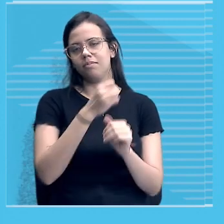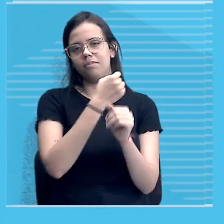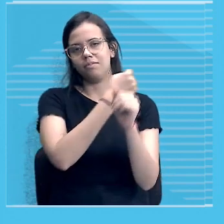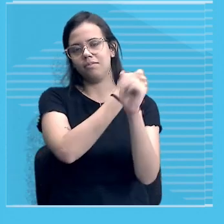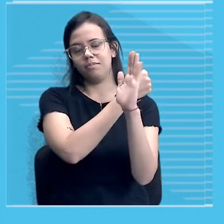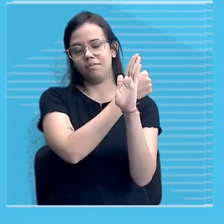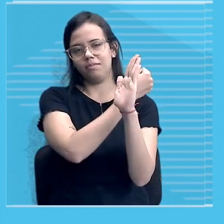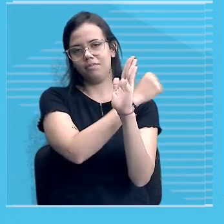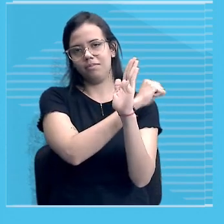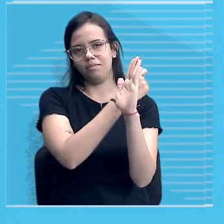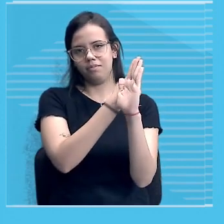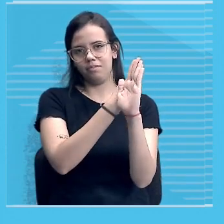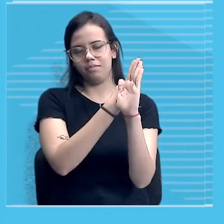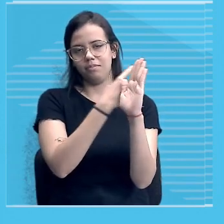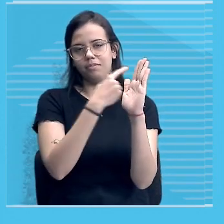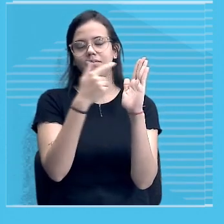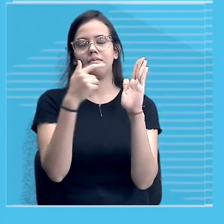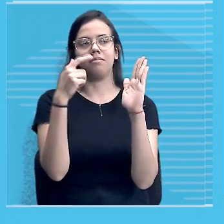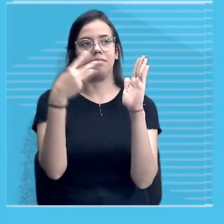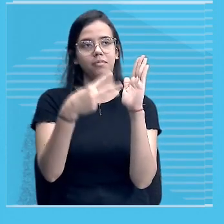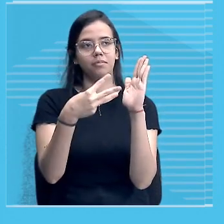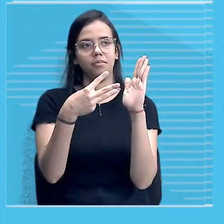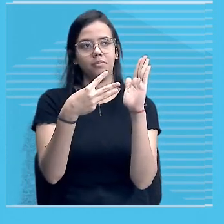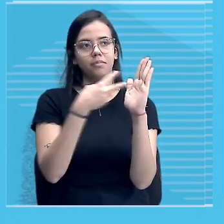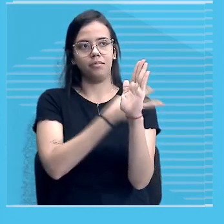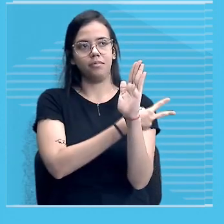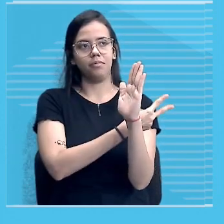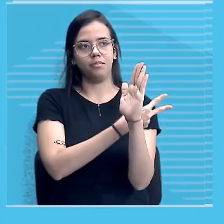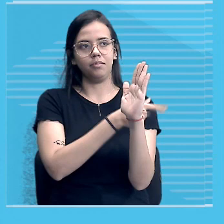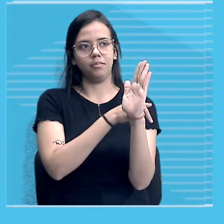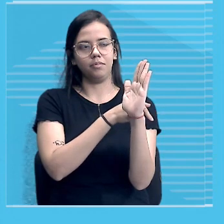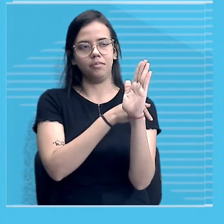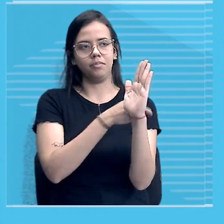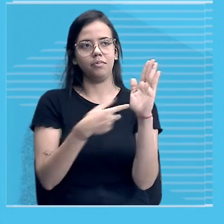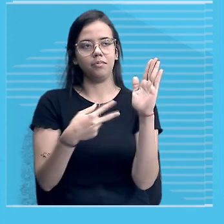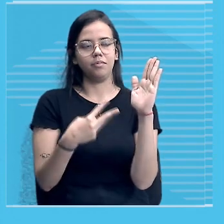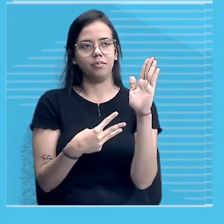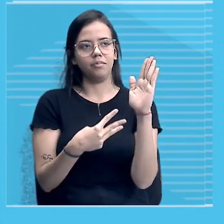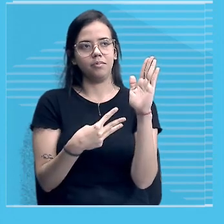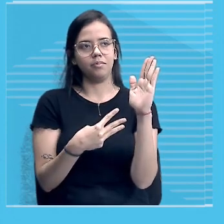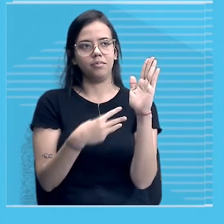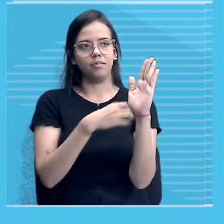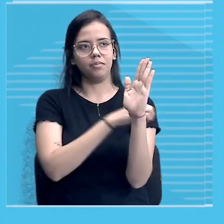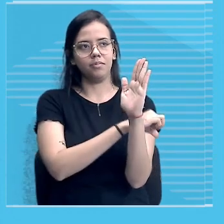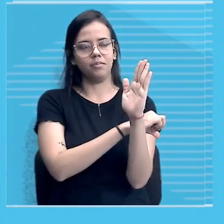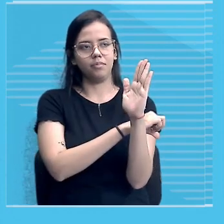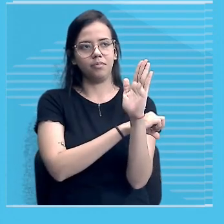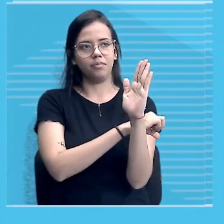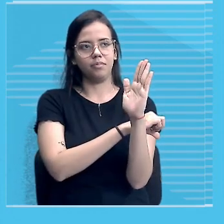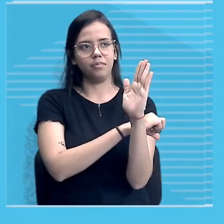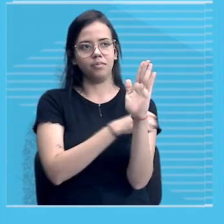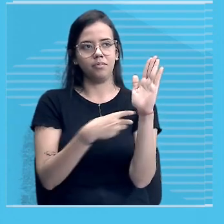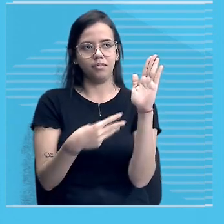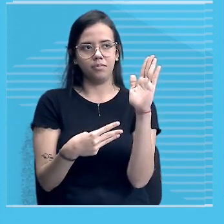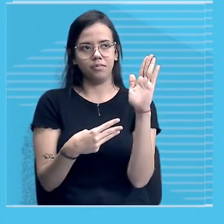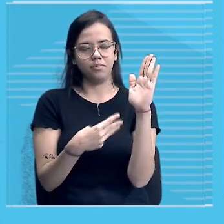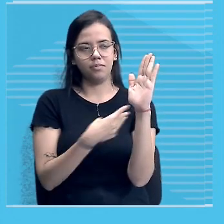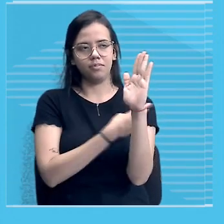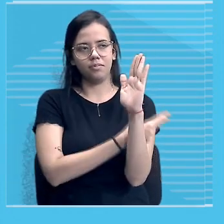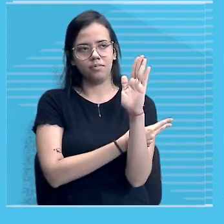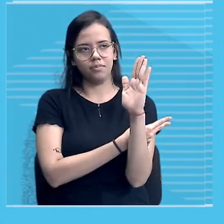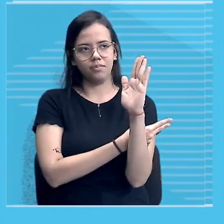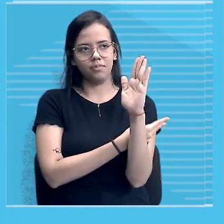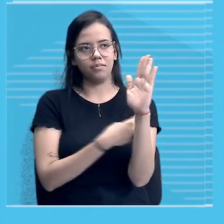dá para mim dividir por três que é 27 por três que é nove que eu vou dividir por